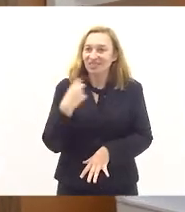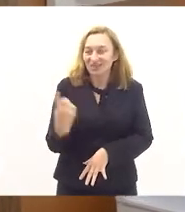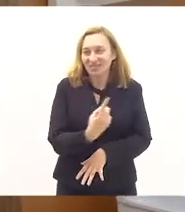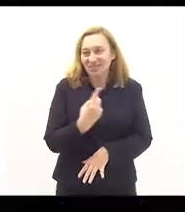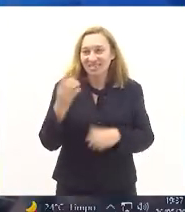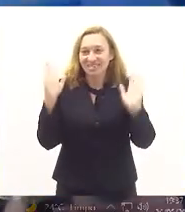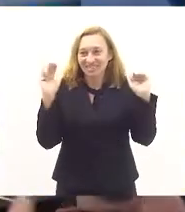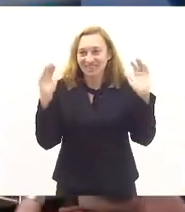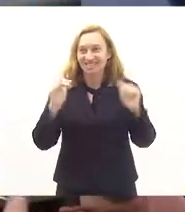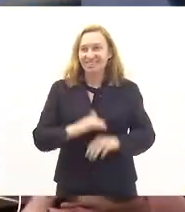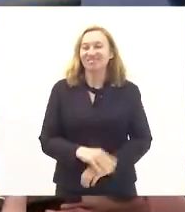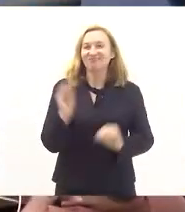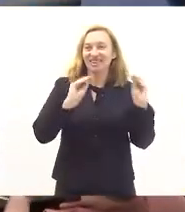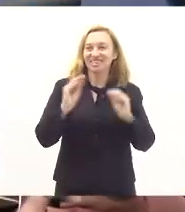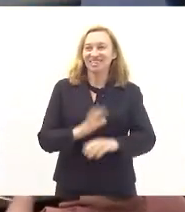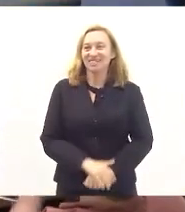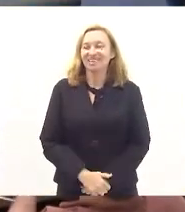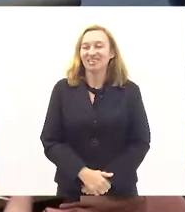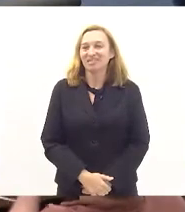Beijo.